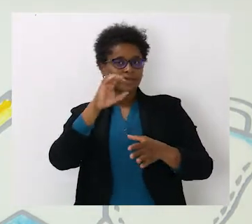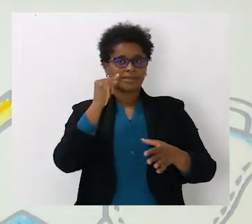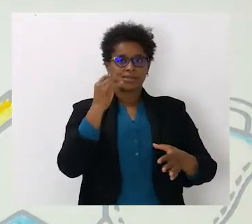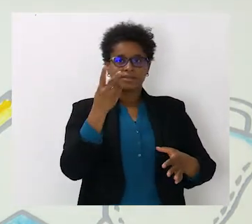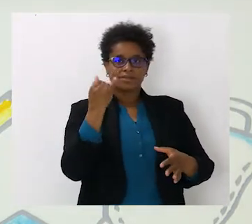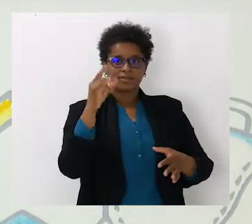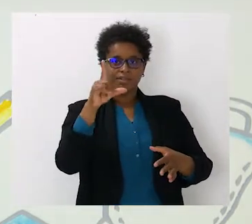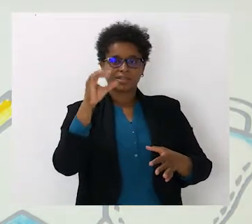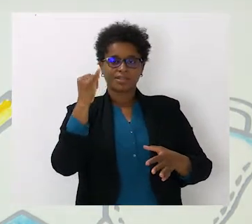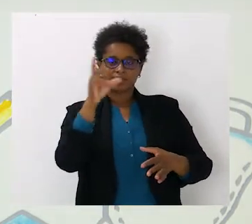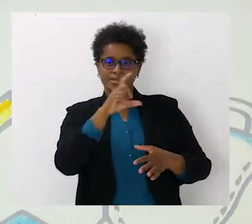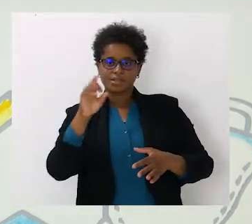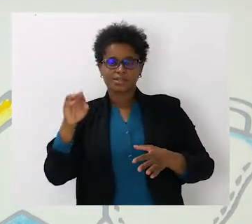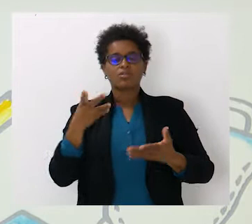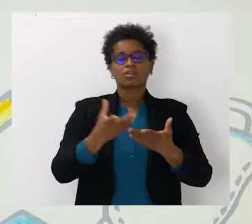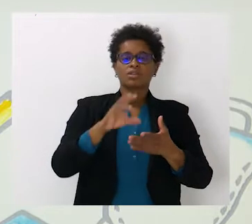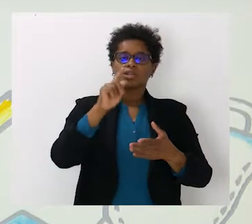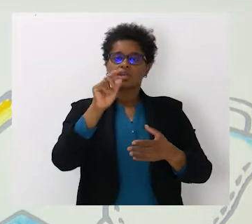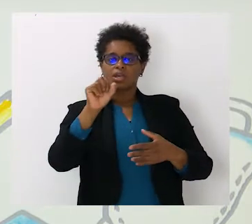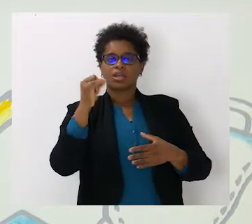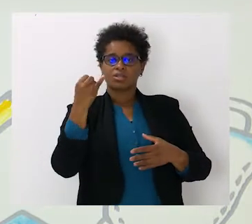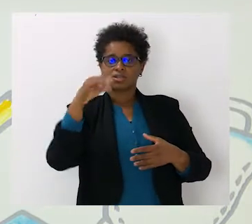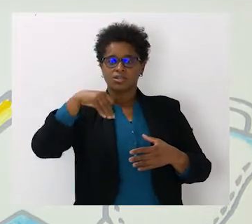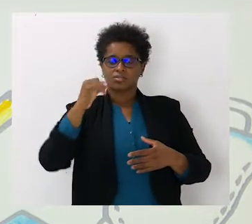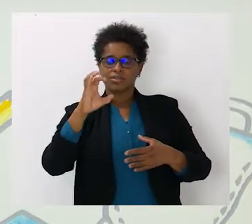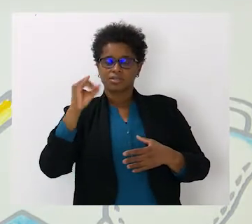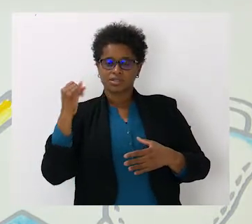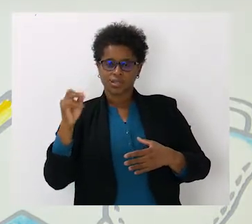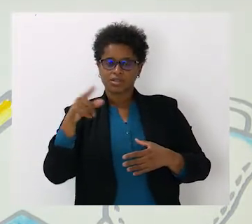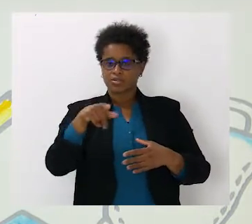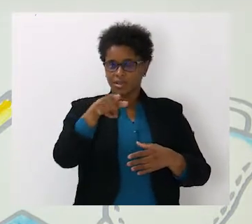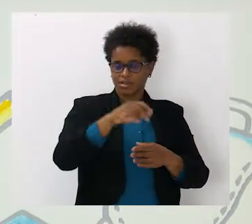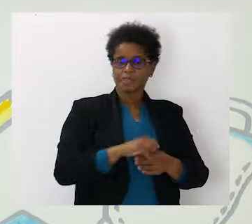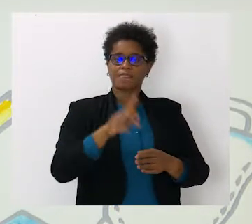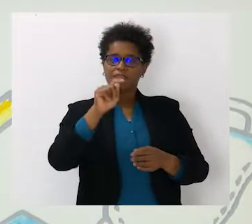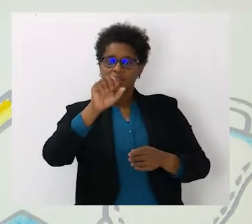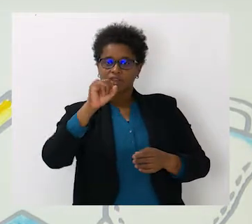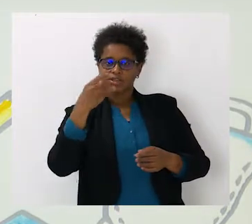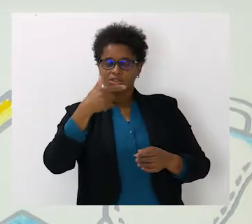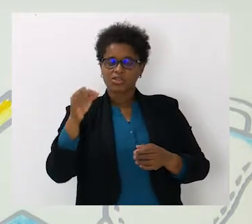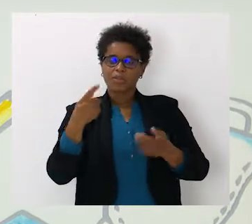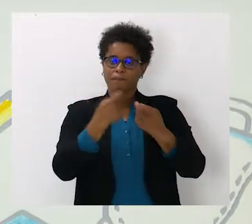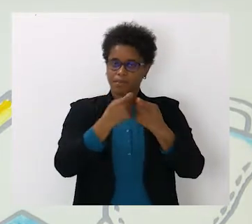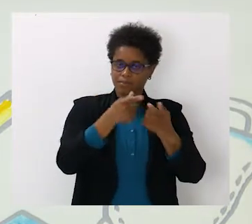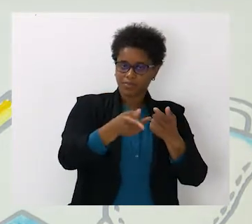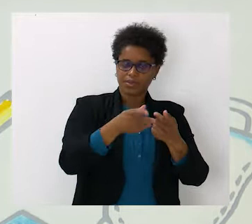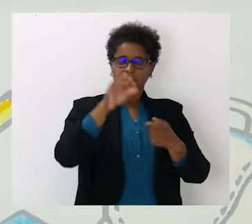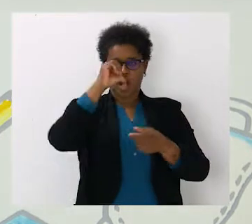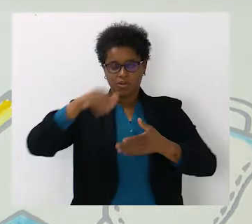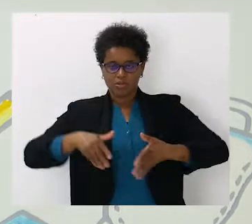é a civilização egípcia. Portanto, temos aqui o Egito, na margem do rio